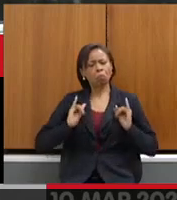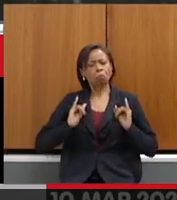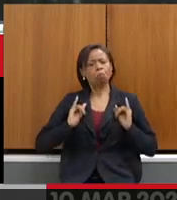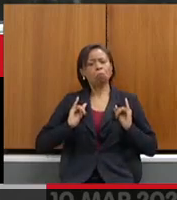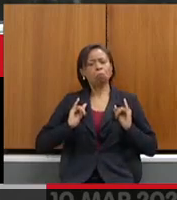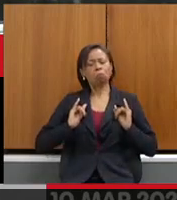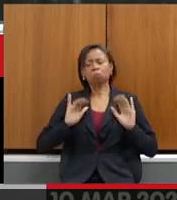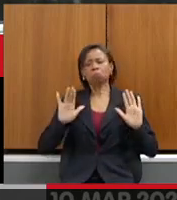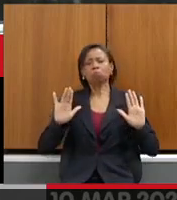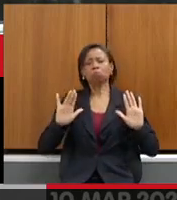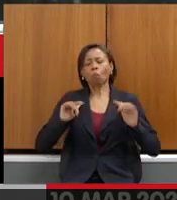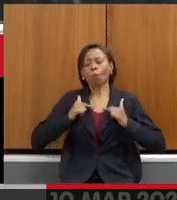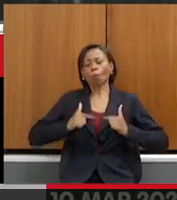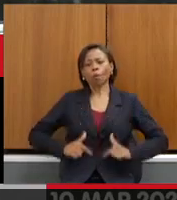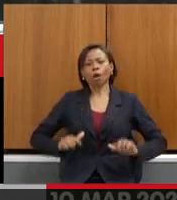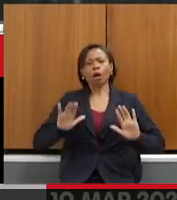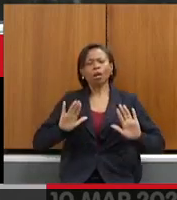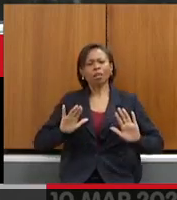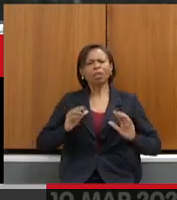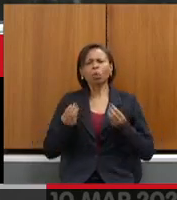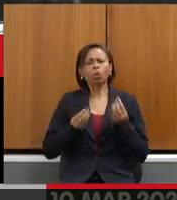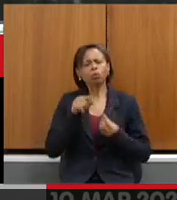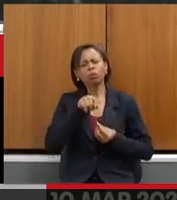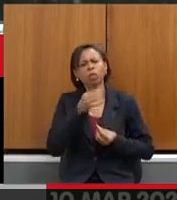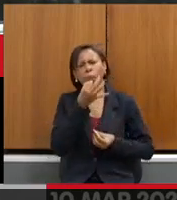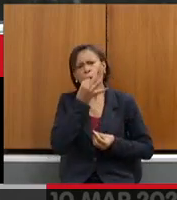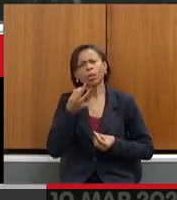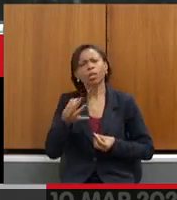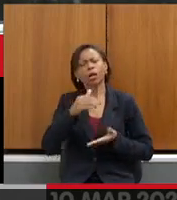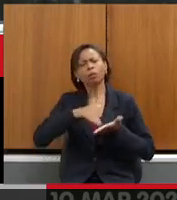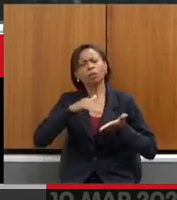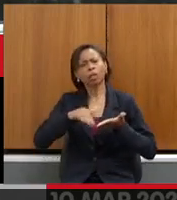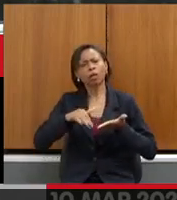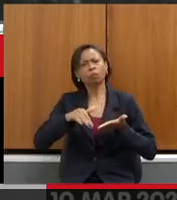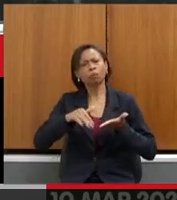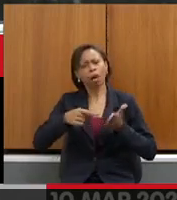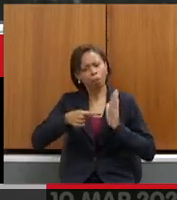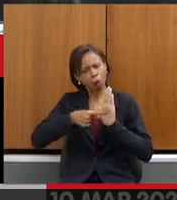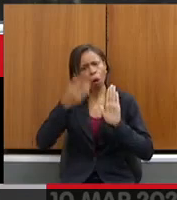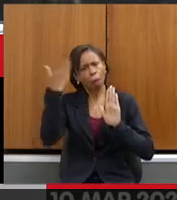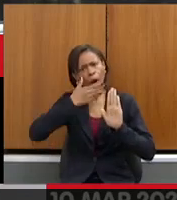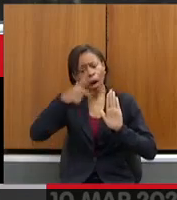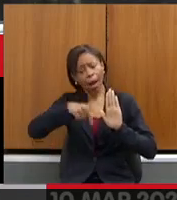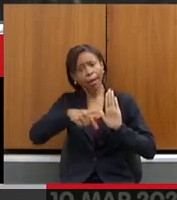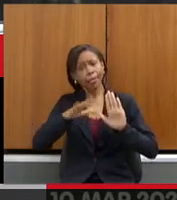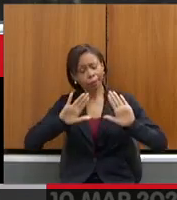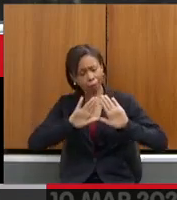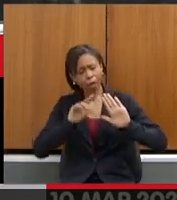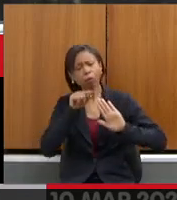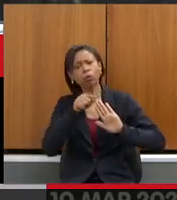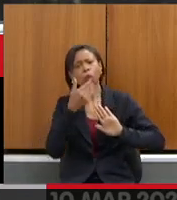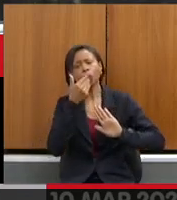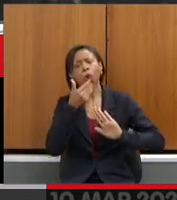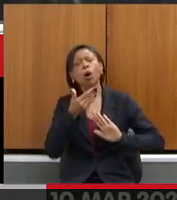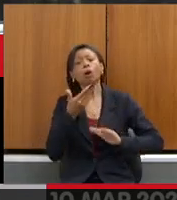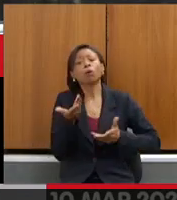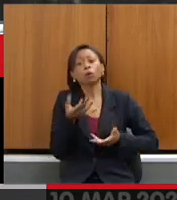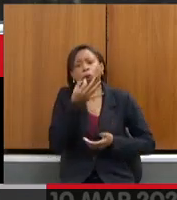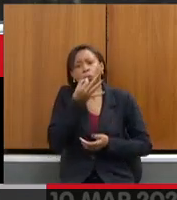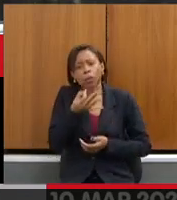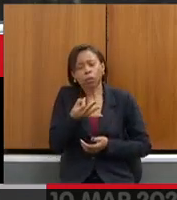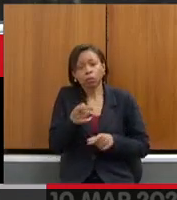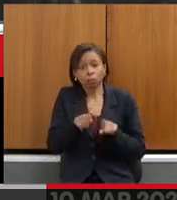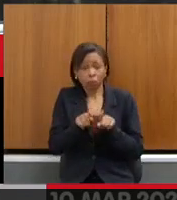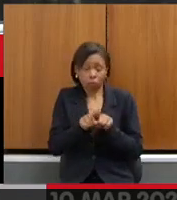preocupa então é importante ouvir de vossa excelência qual sua opinião sobre isso para que fique registrado nessa casa Né nessa campanha de mobilização se tem previsão